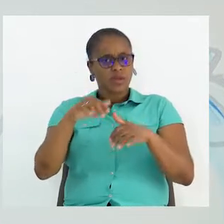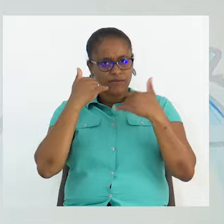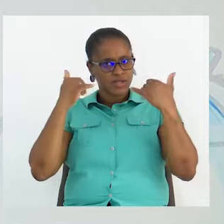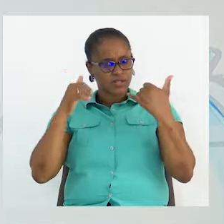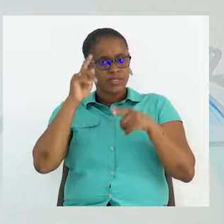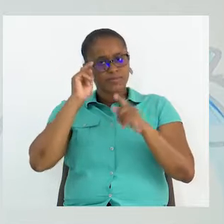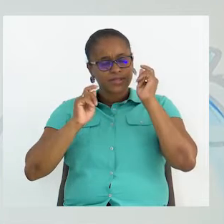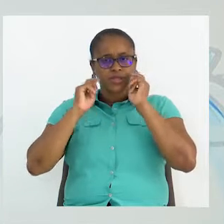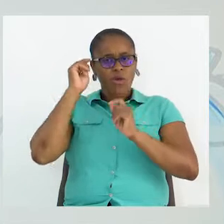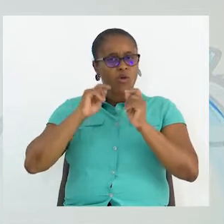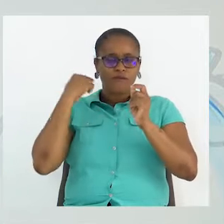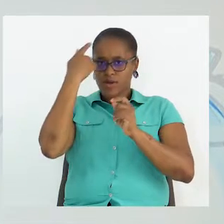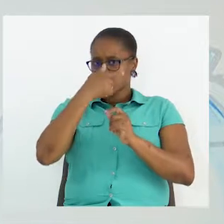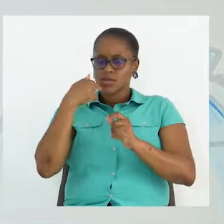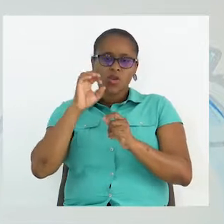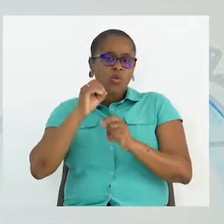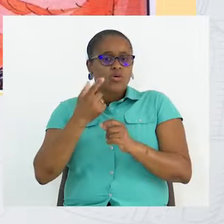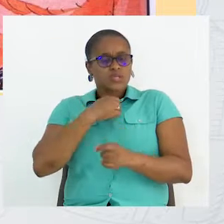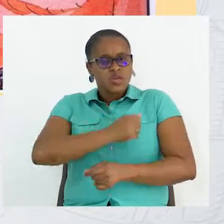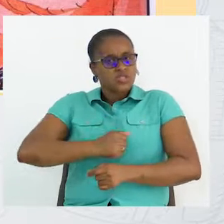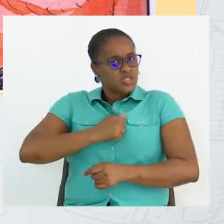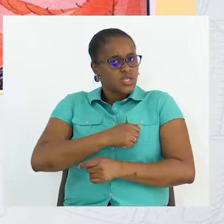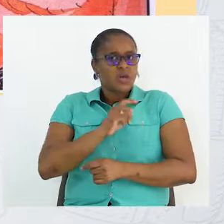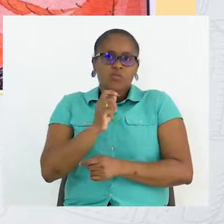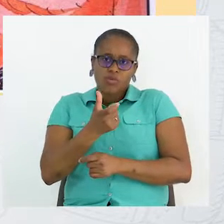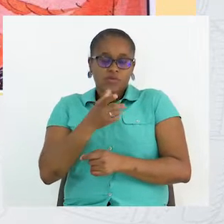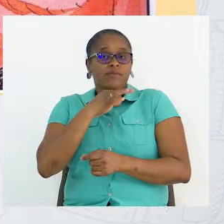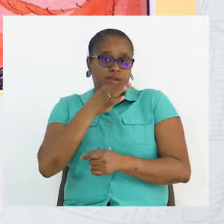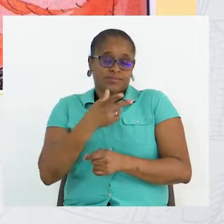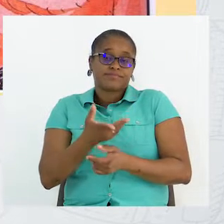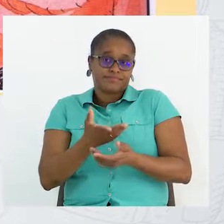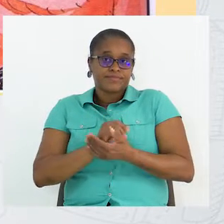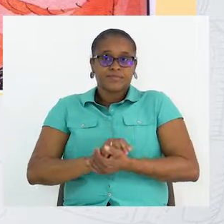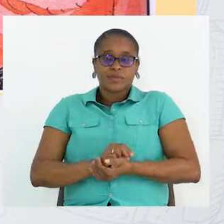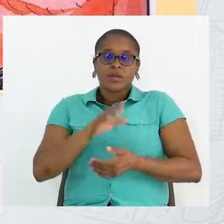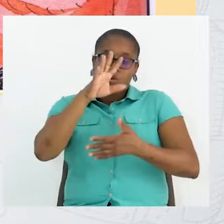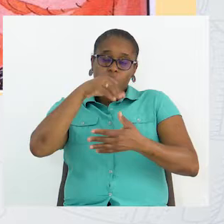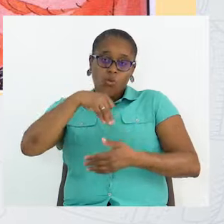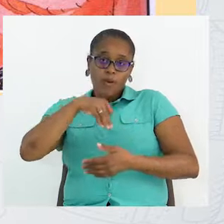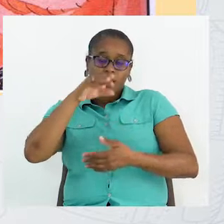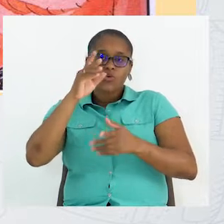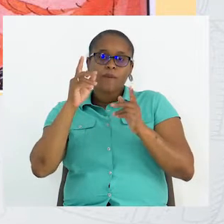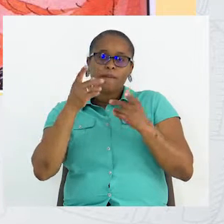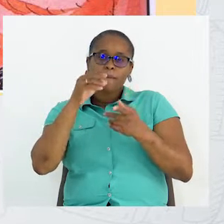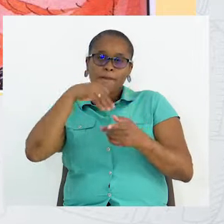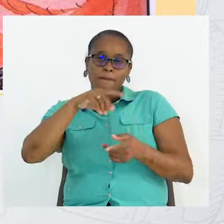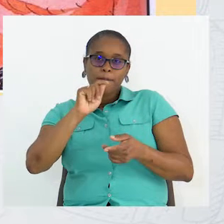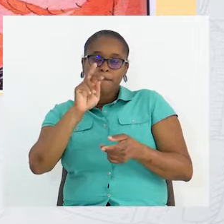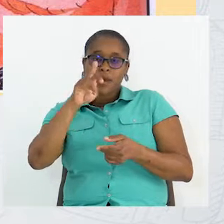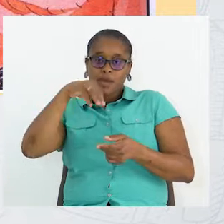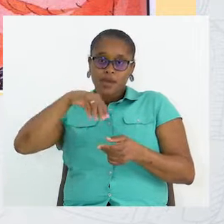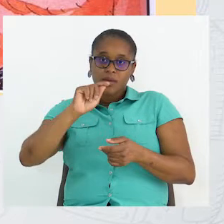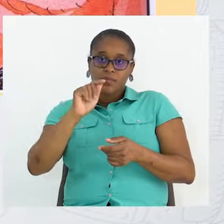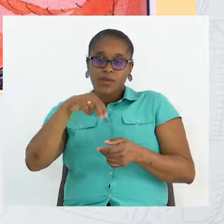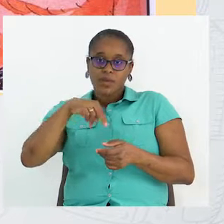ou se está um bocadinho chateada, digamos assim. O plano pormenor, até a palavra diz pormenor. Ali agora